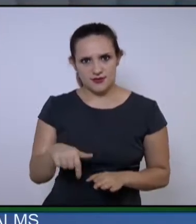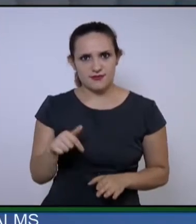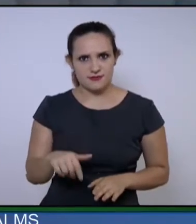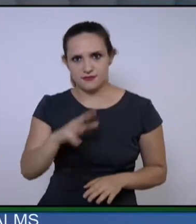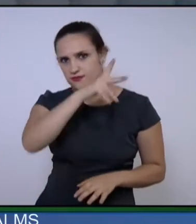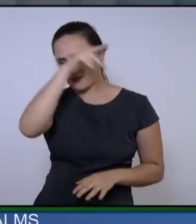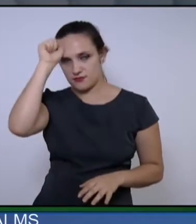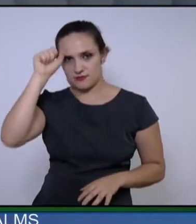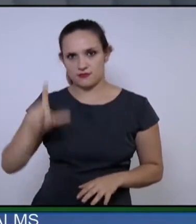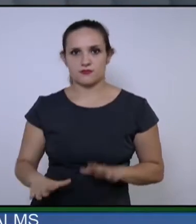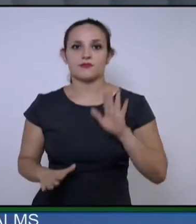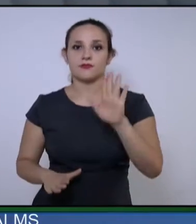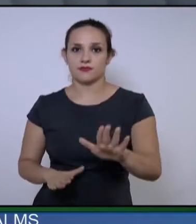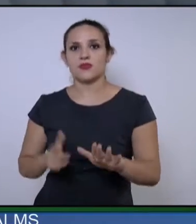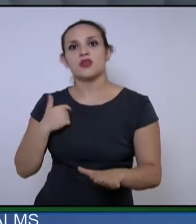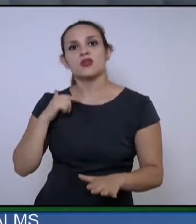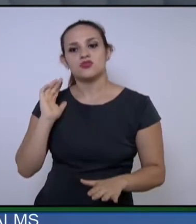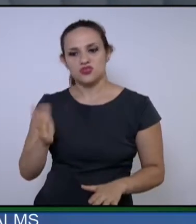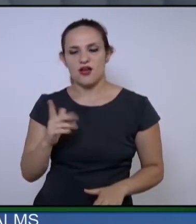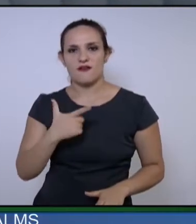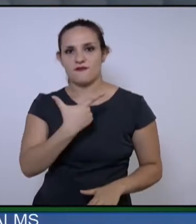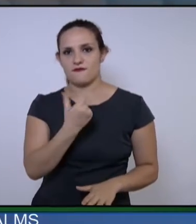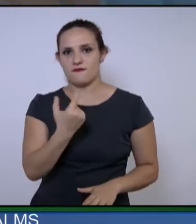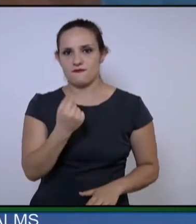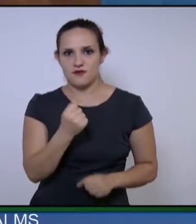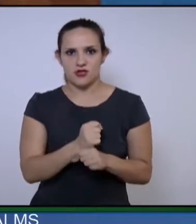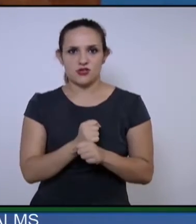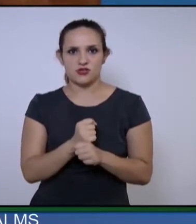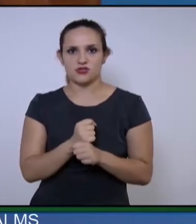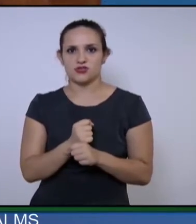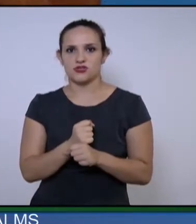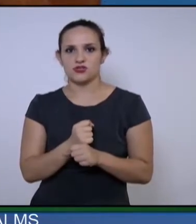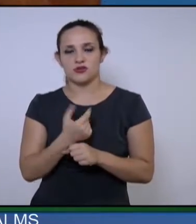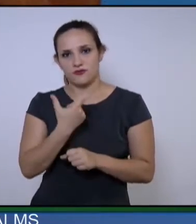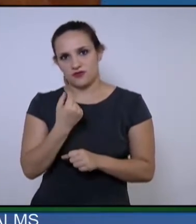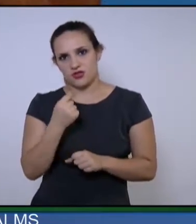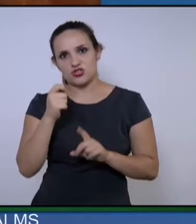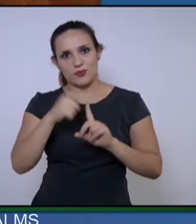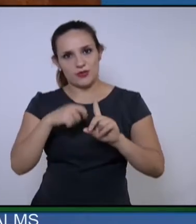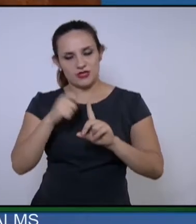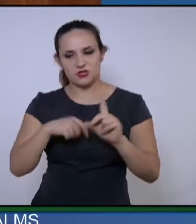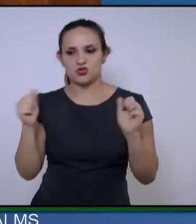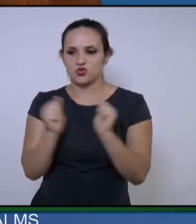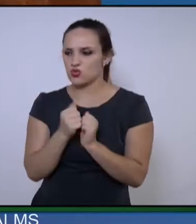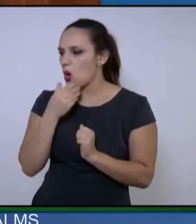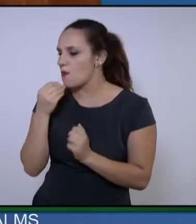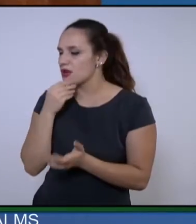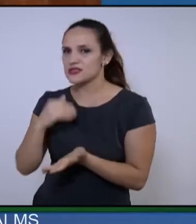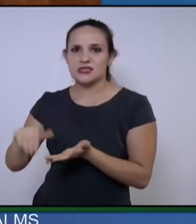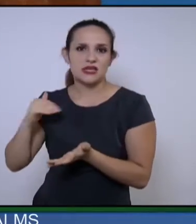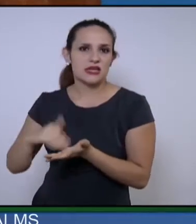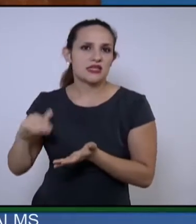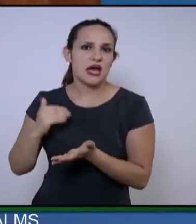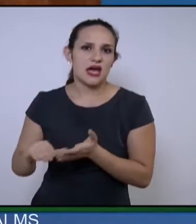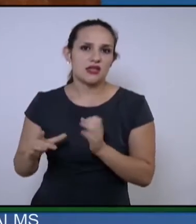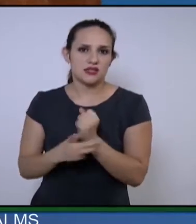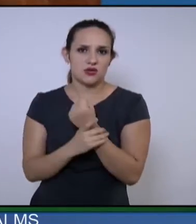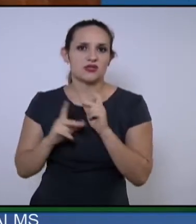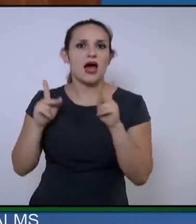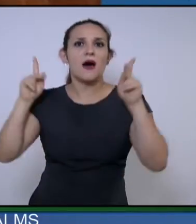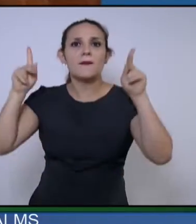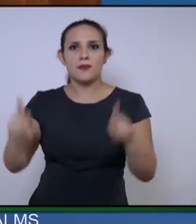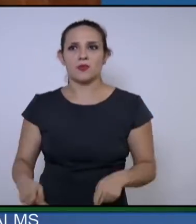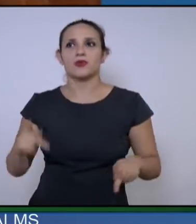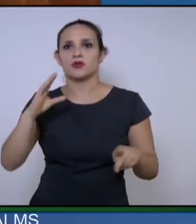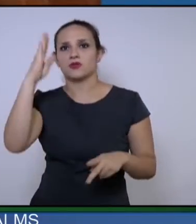Eu convivi ao longo de 20 meses com o secretário de Segurança Pública de todo o país. E o que eu ouvia era o